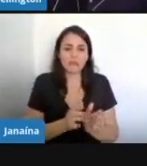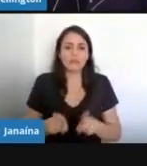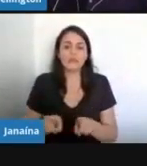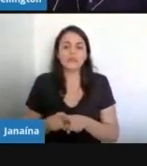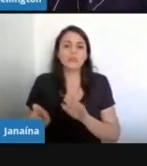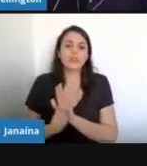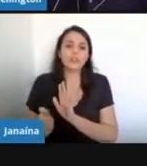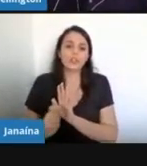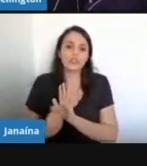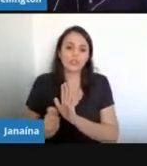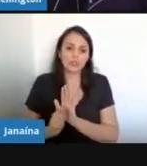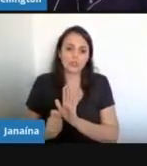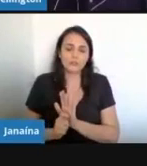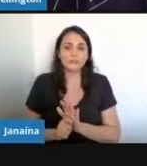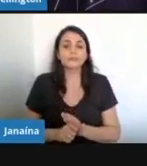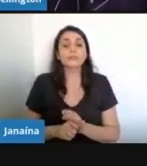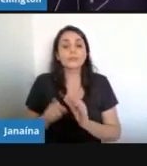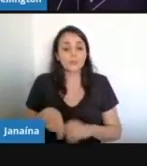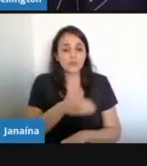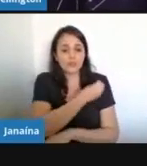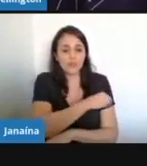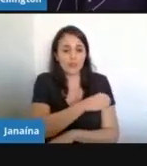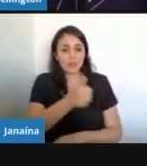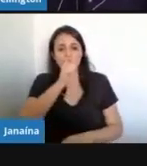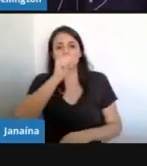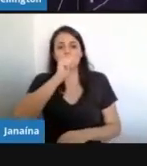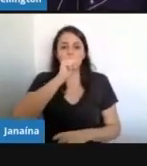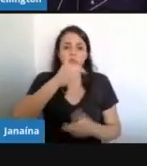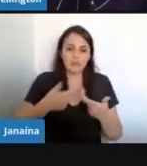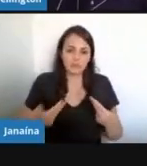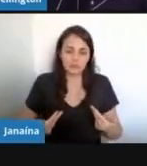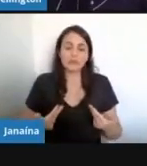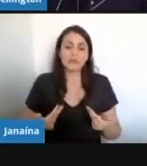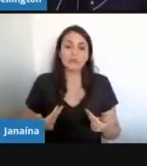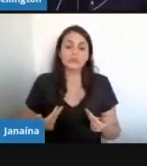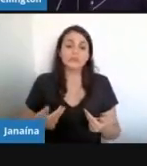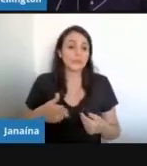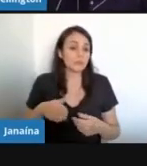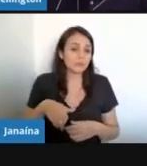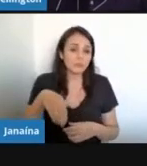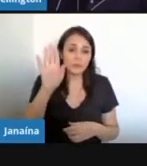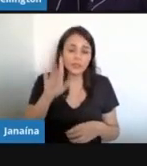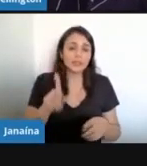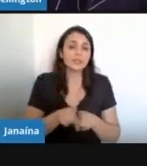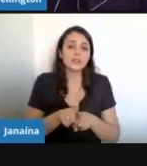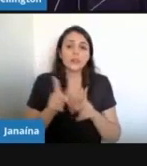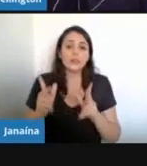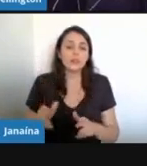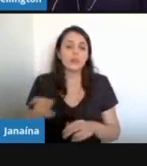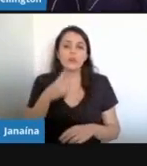relação ao álcool, essa prevalência também é tão elevada quanto o uso de consumo de